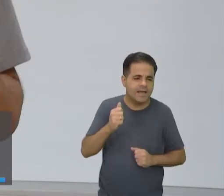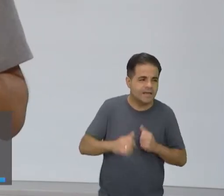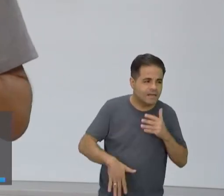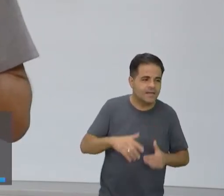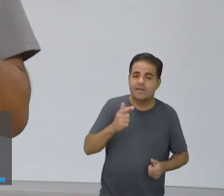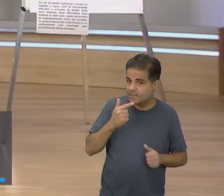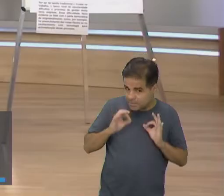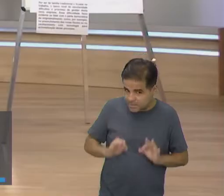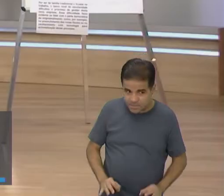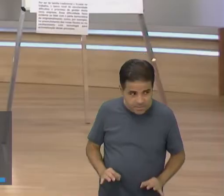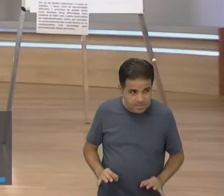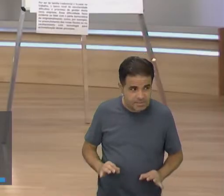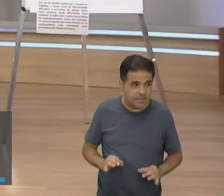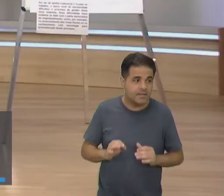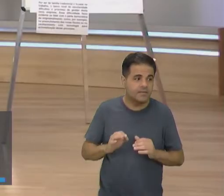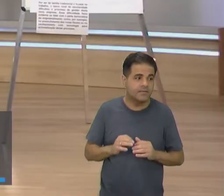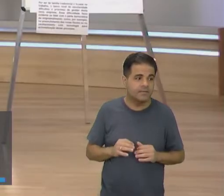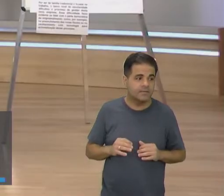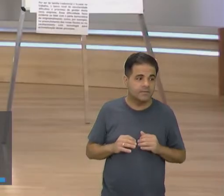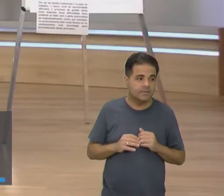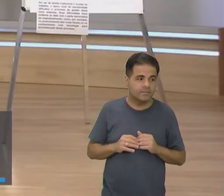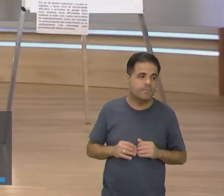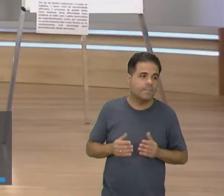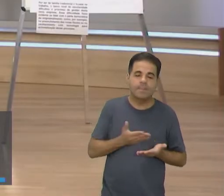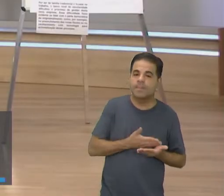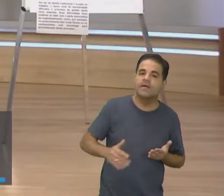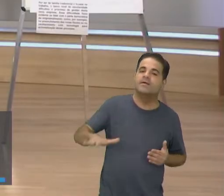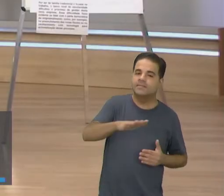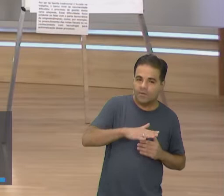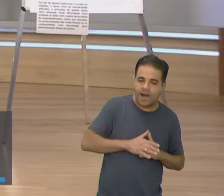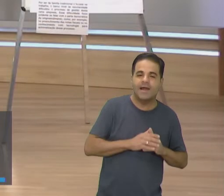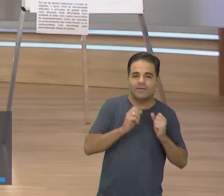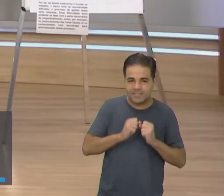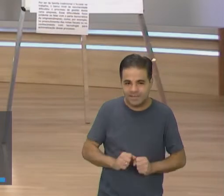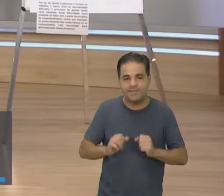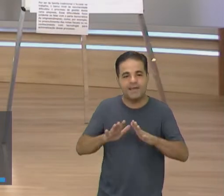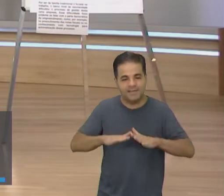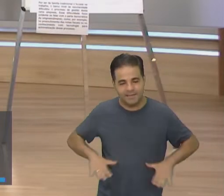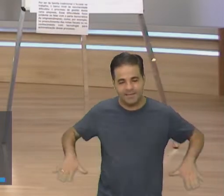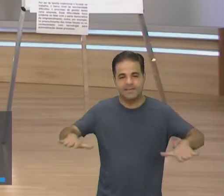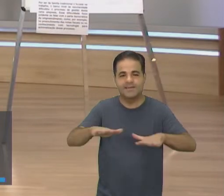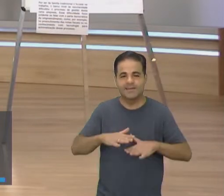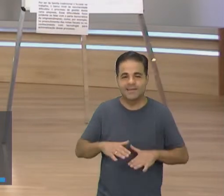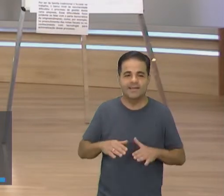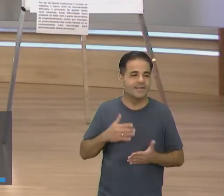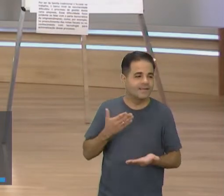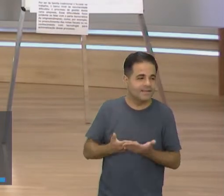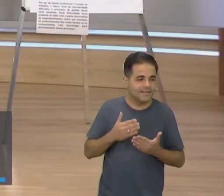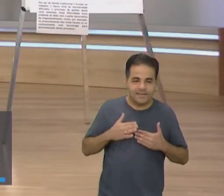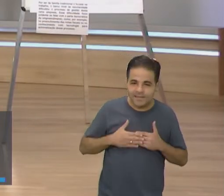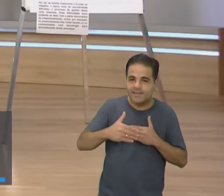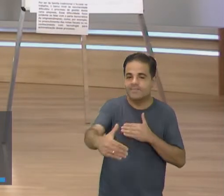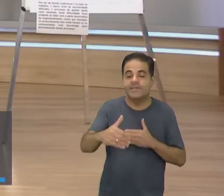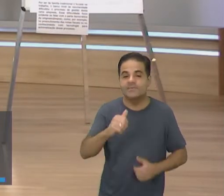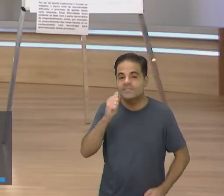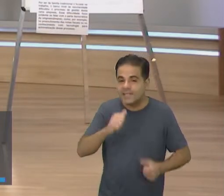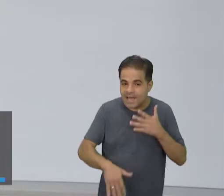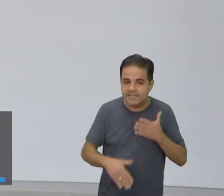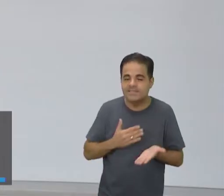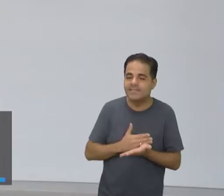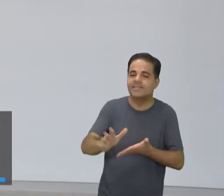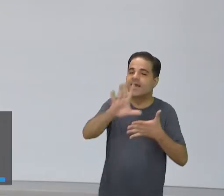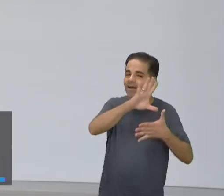Tá certo? E aí, gente, para esse momento aqui, pra gente começar o nosso estudo de caso, o mapa,